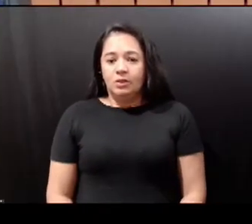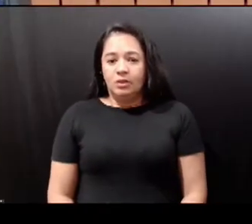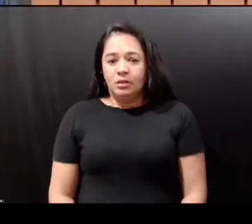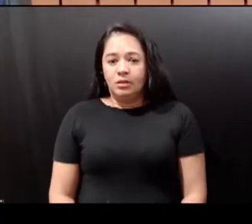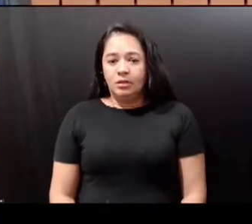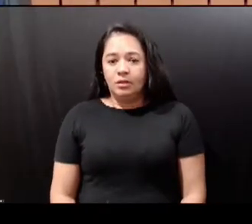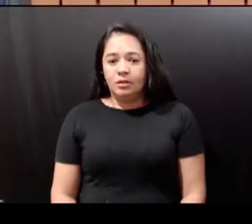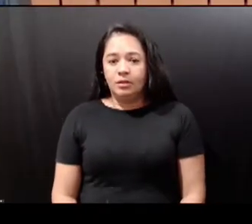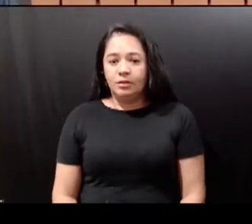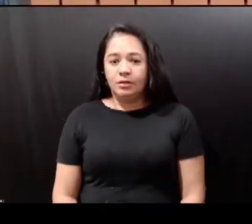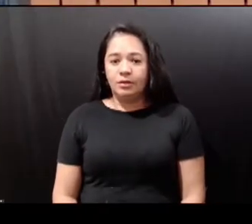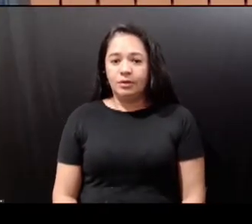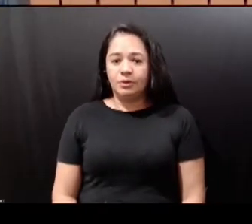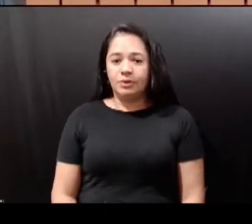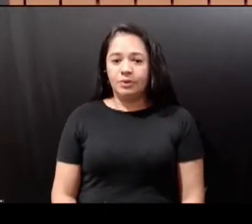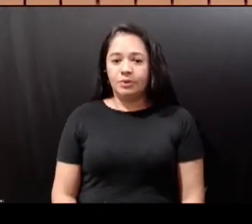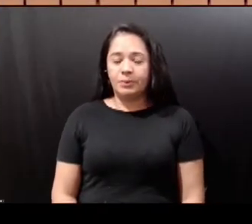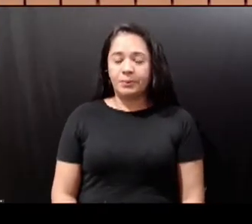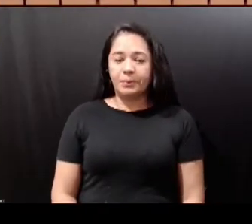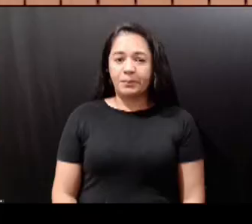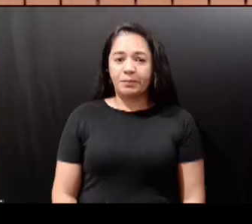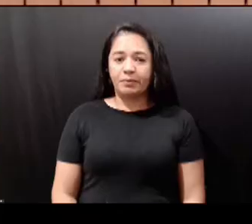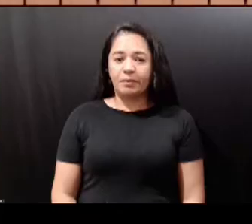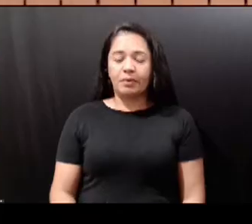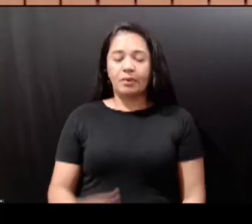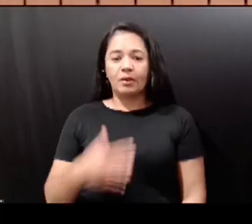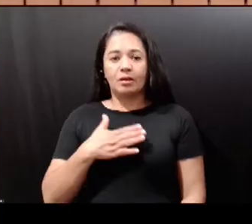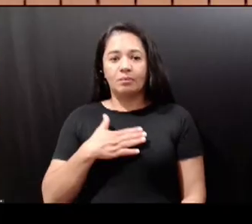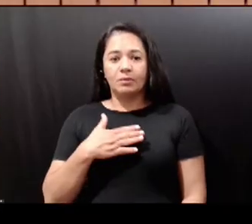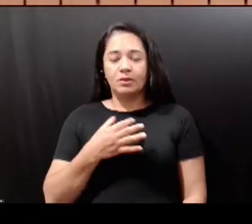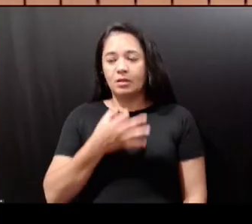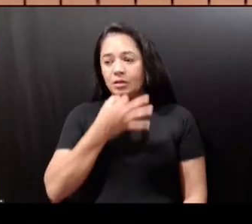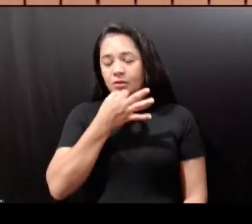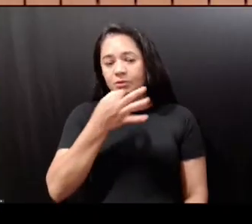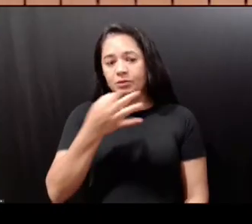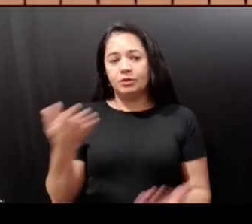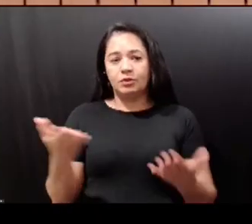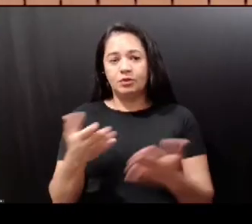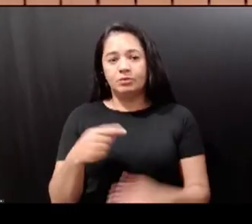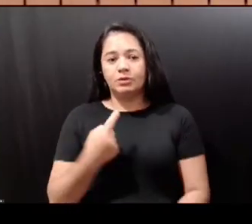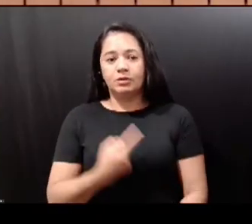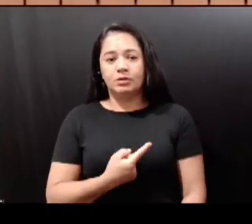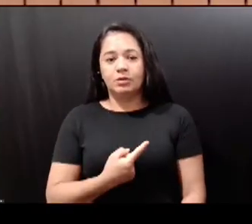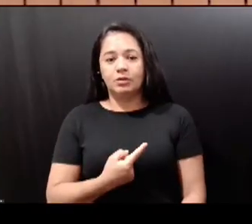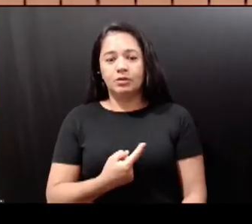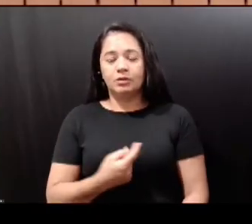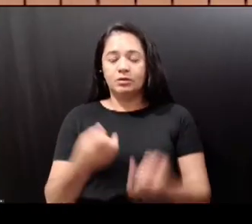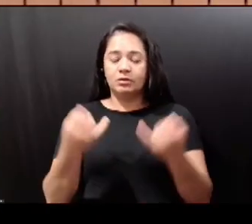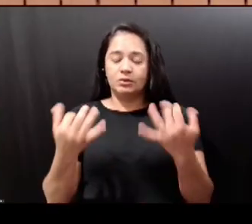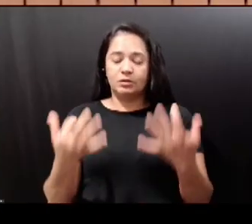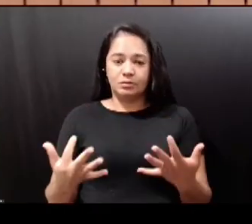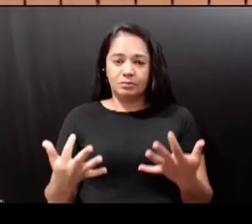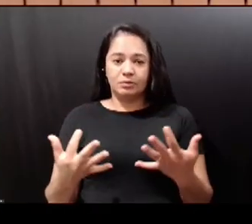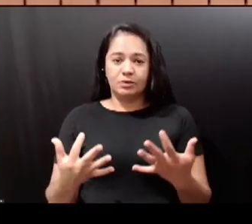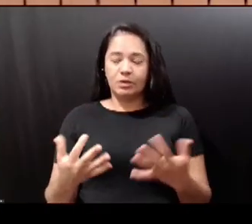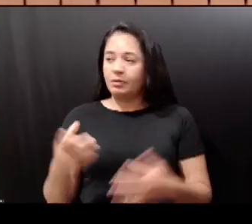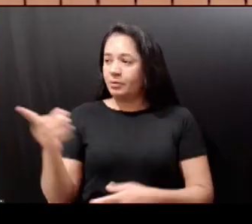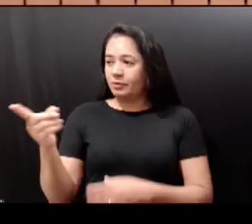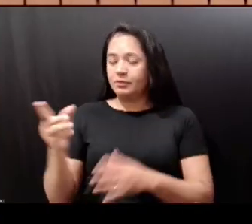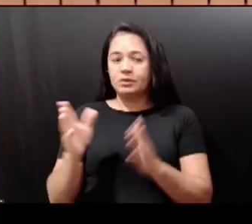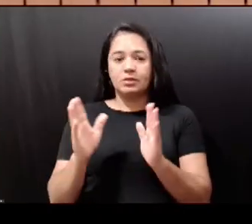isso a minha questão aqui, para a gente estar passando isso aí para o senhor, que é presidente dessa